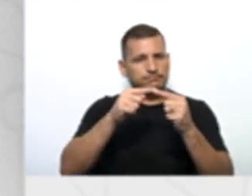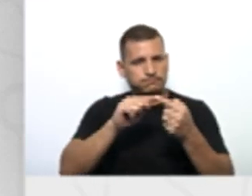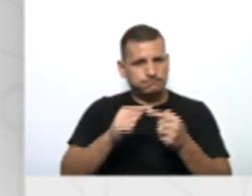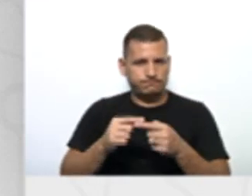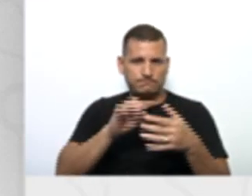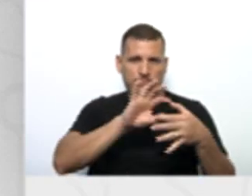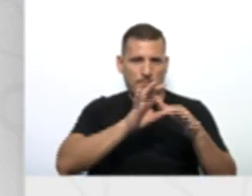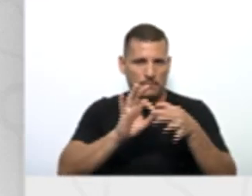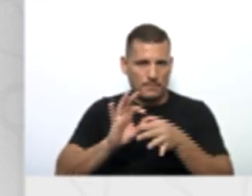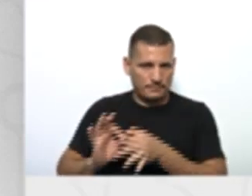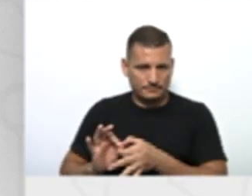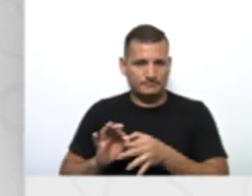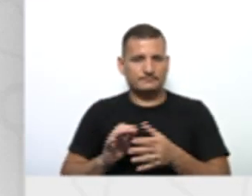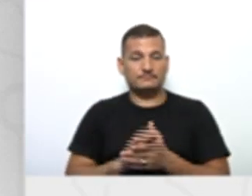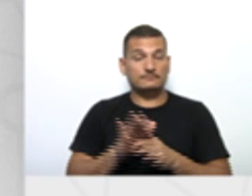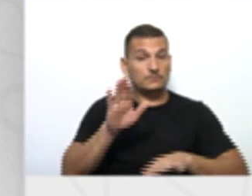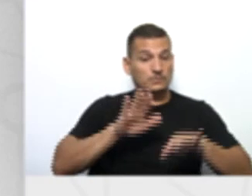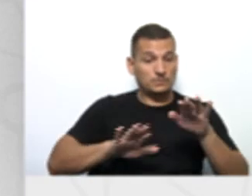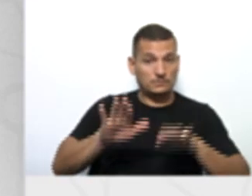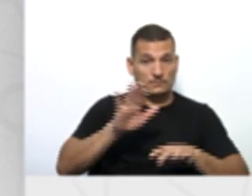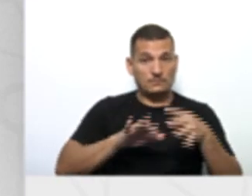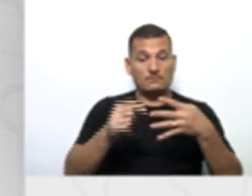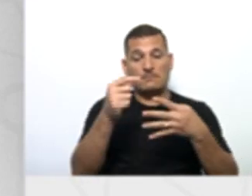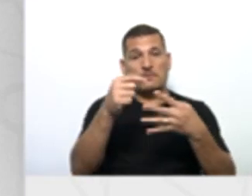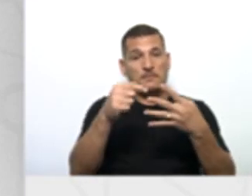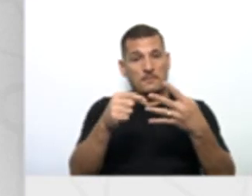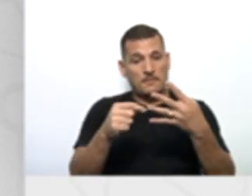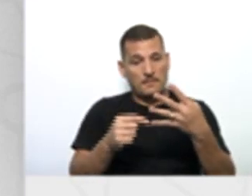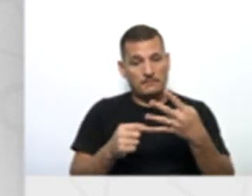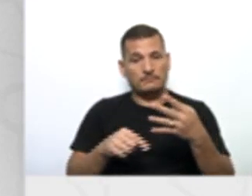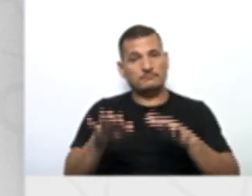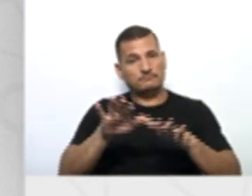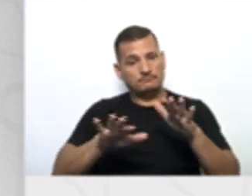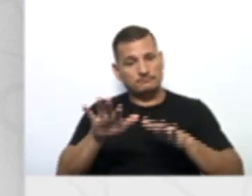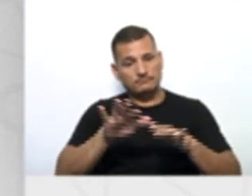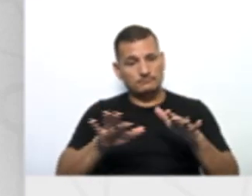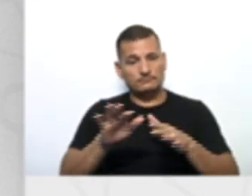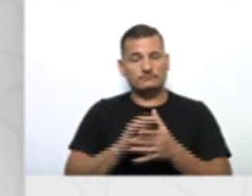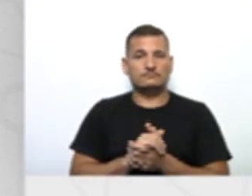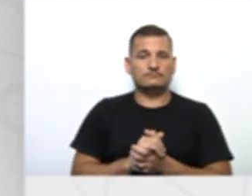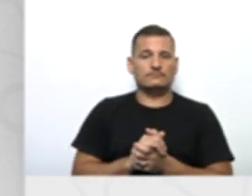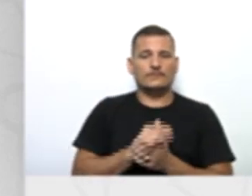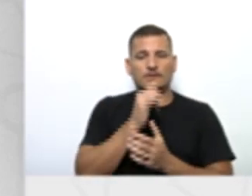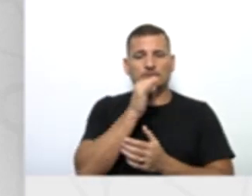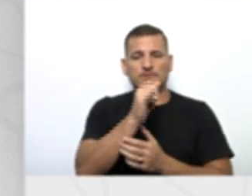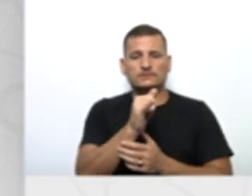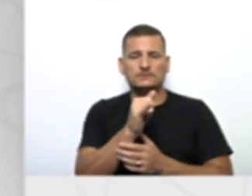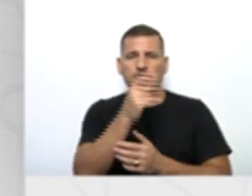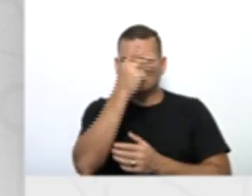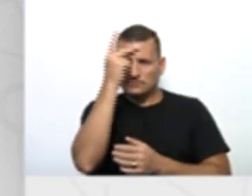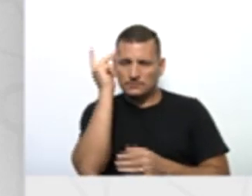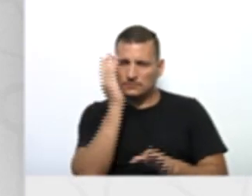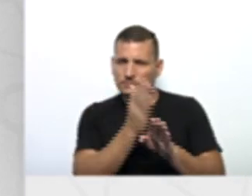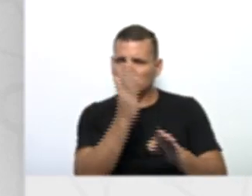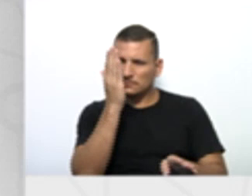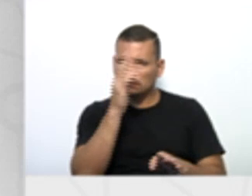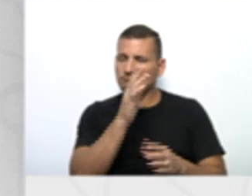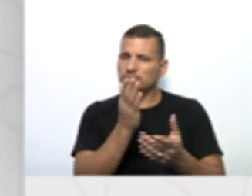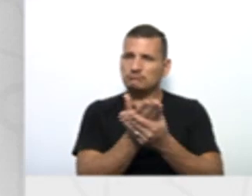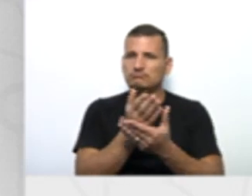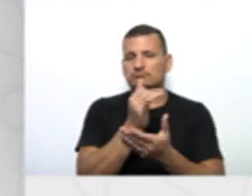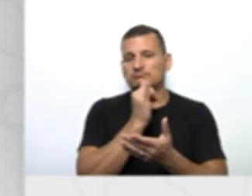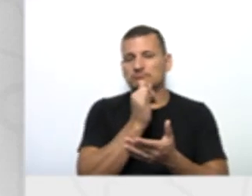clareza. Cuidado, tocar nestes fios provoca morte instantânea. Quem for flagrado fazendo isso será processado, por